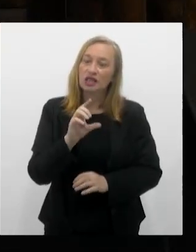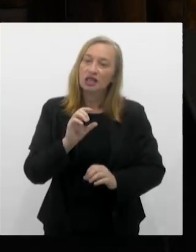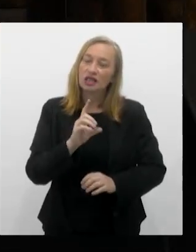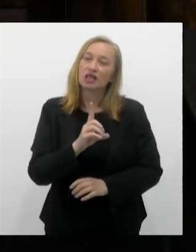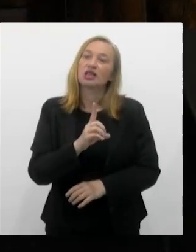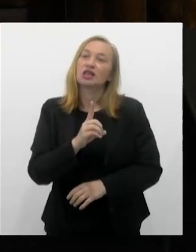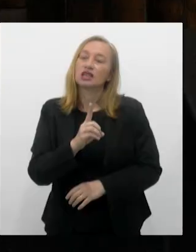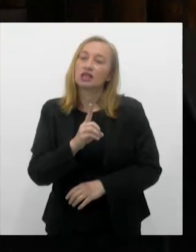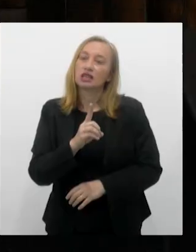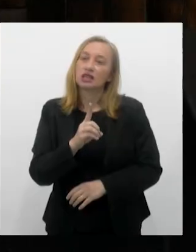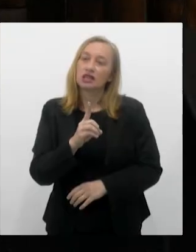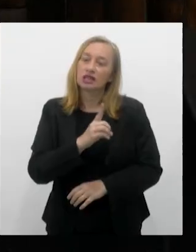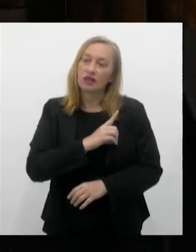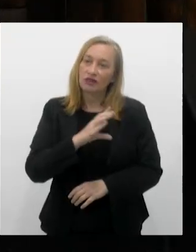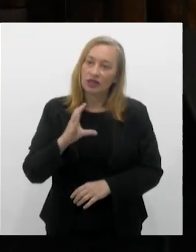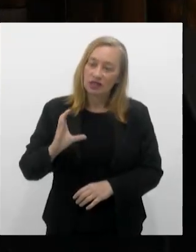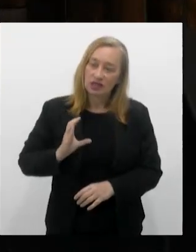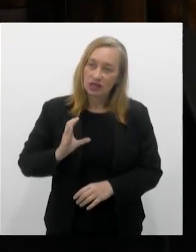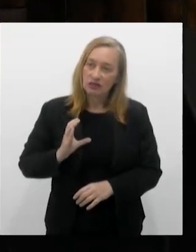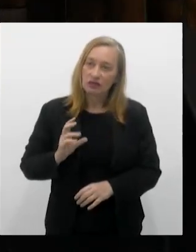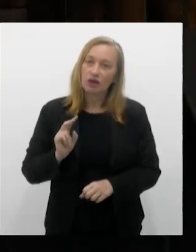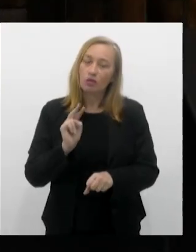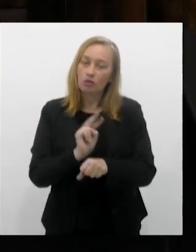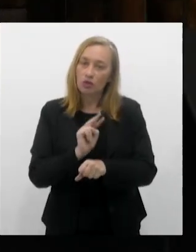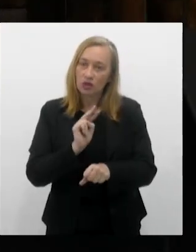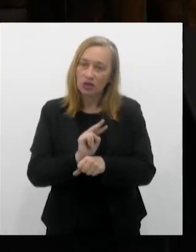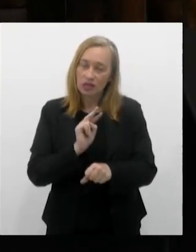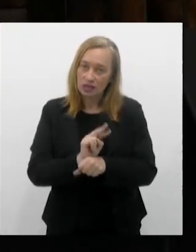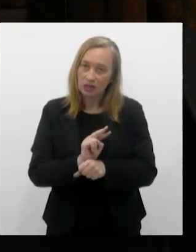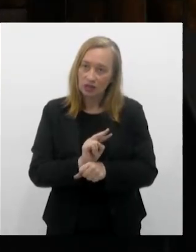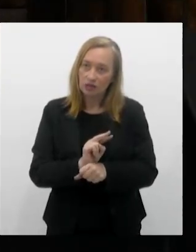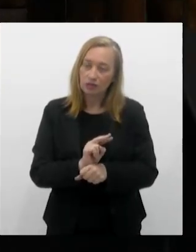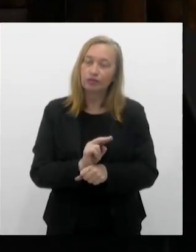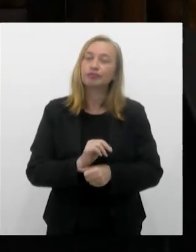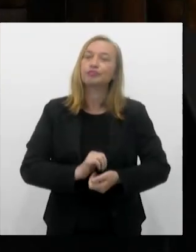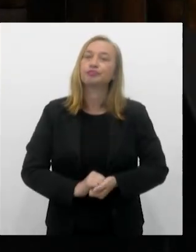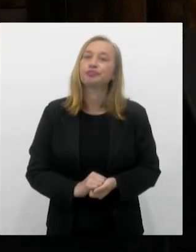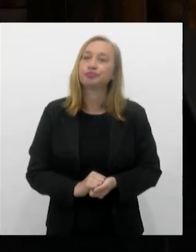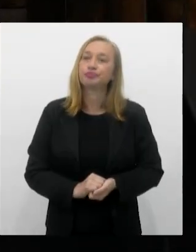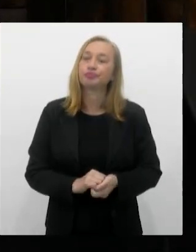as ações preventivas, mediadoras às tragédias